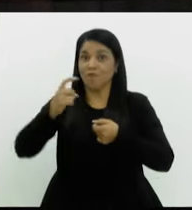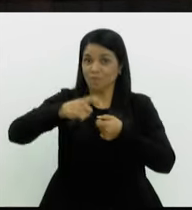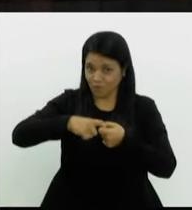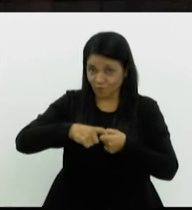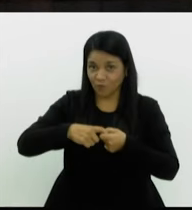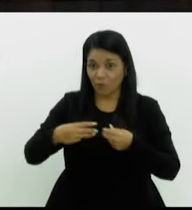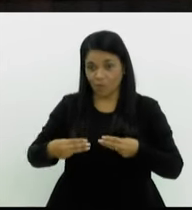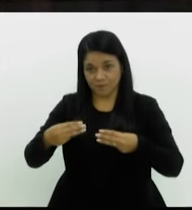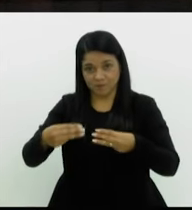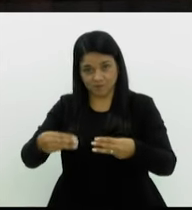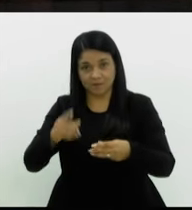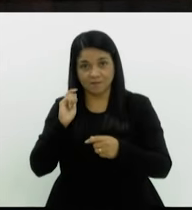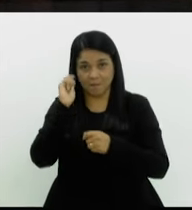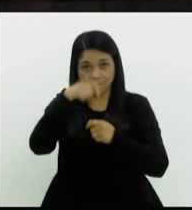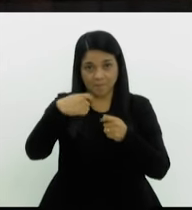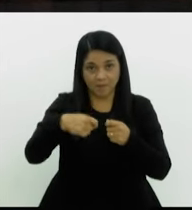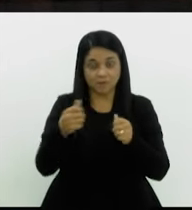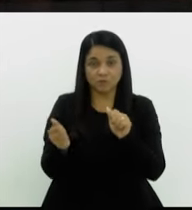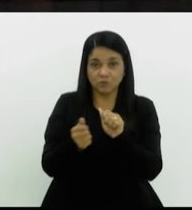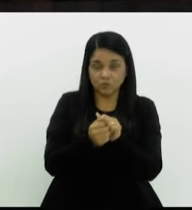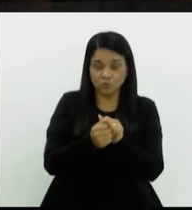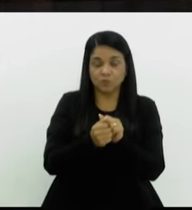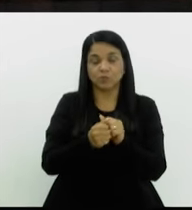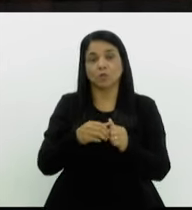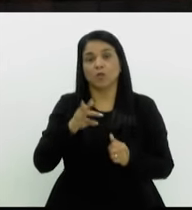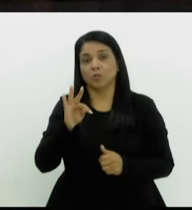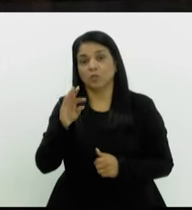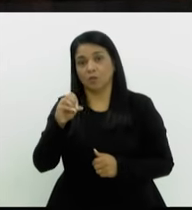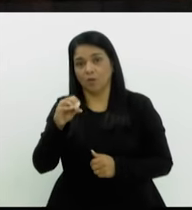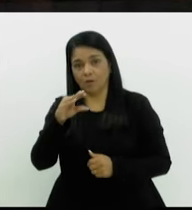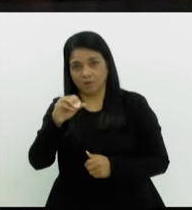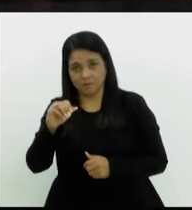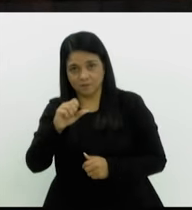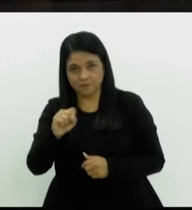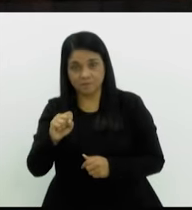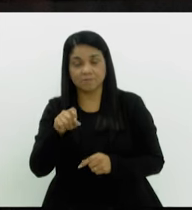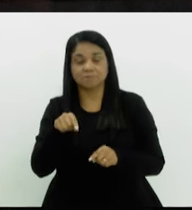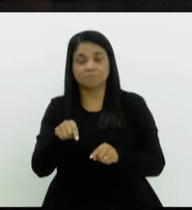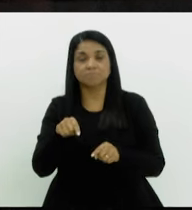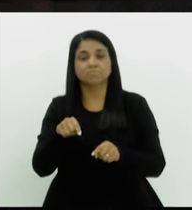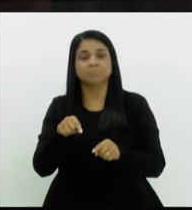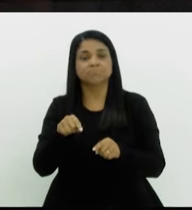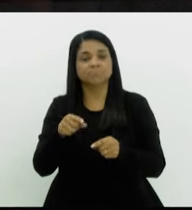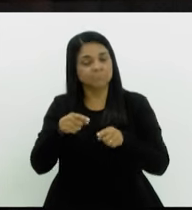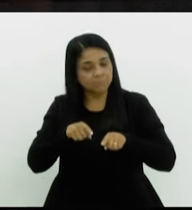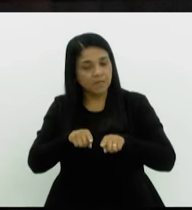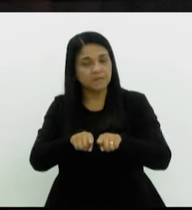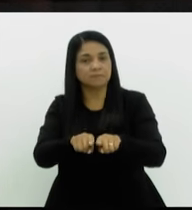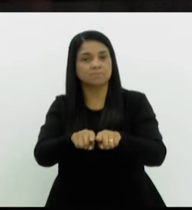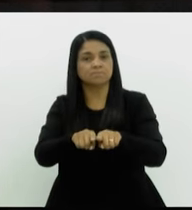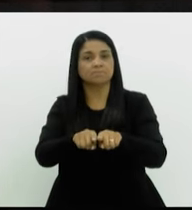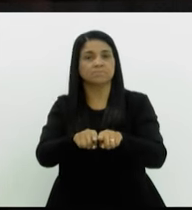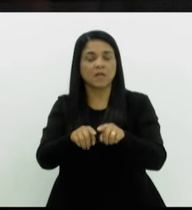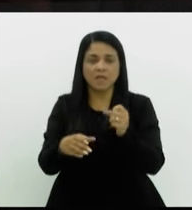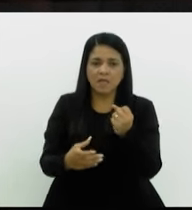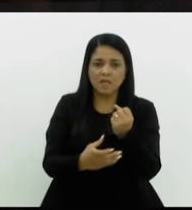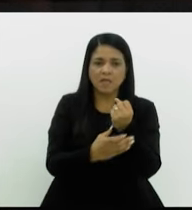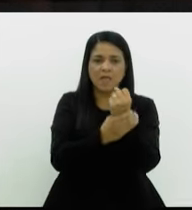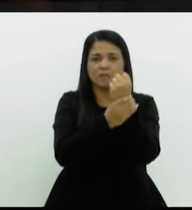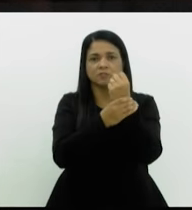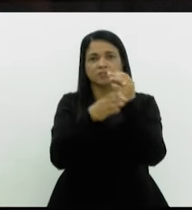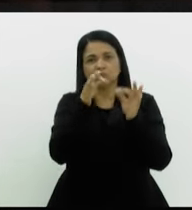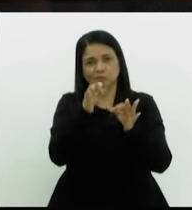em conjunto com a companhia Docas, desta situação, que vai dar uma garantia jurídica